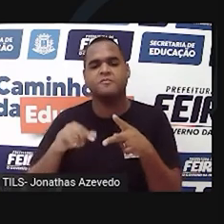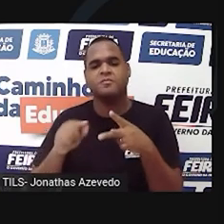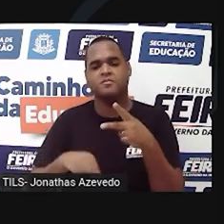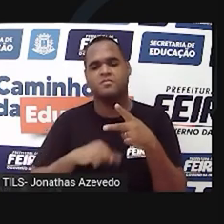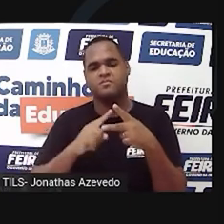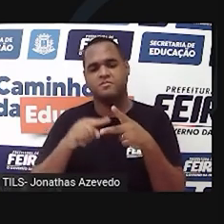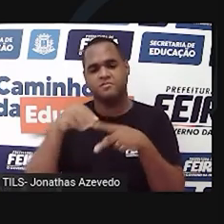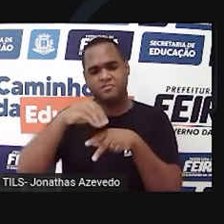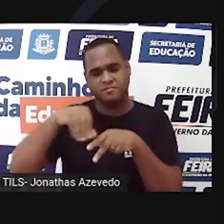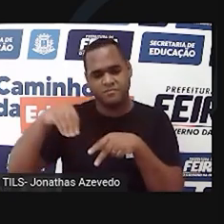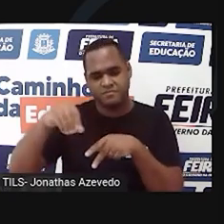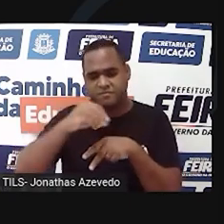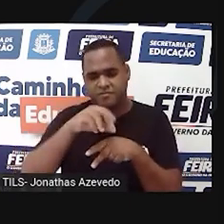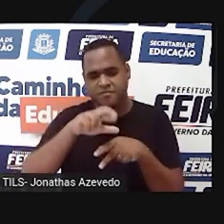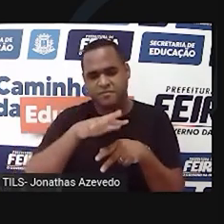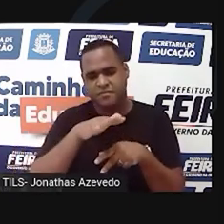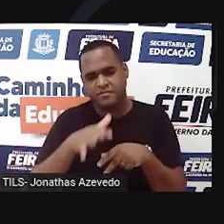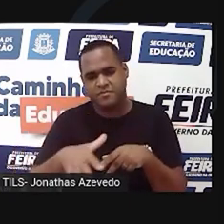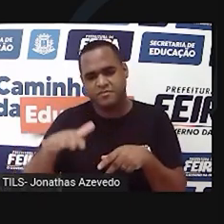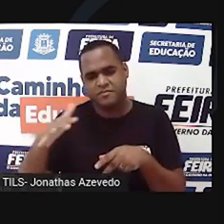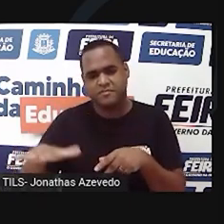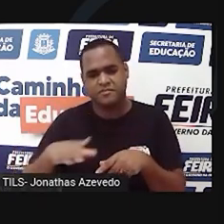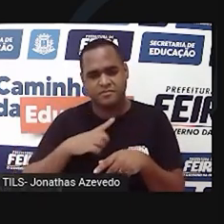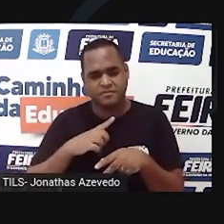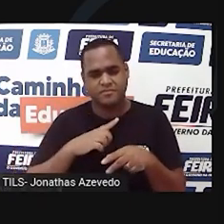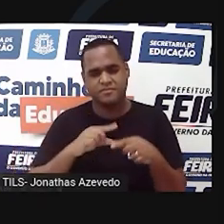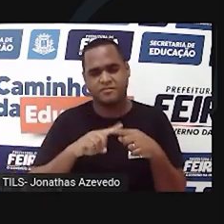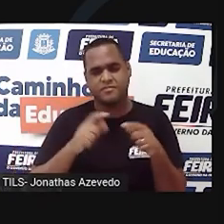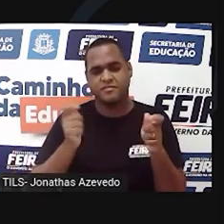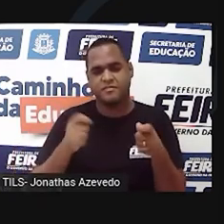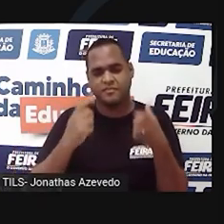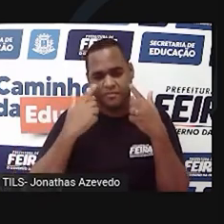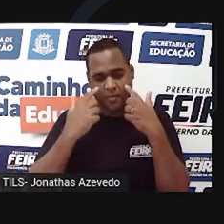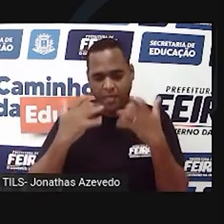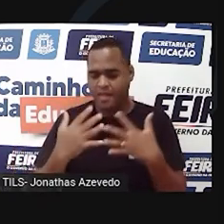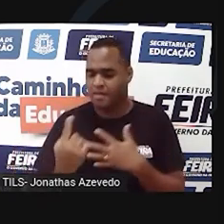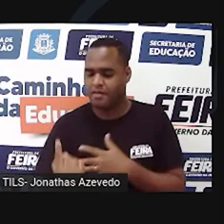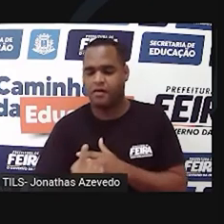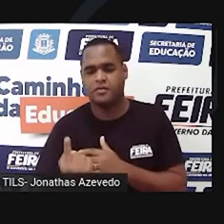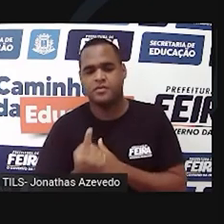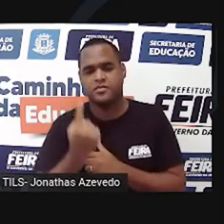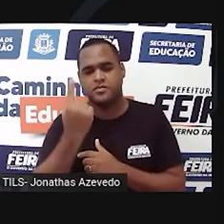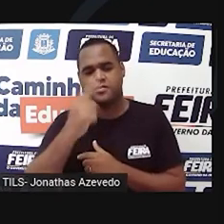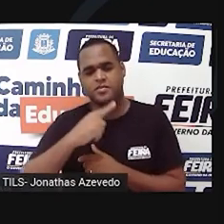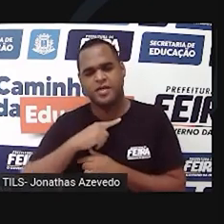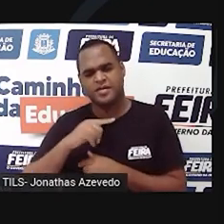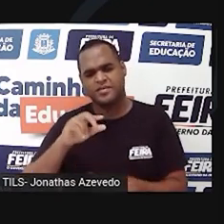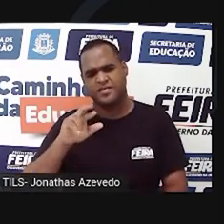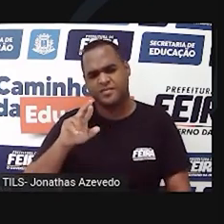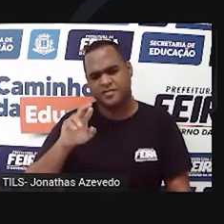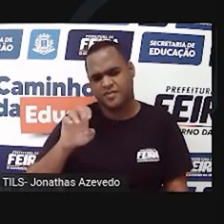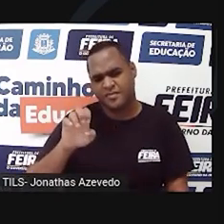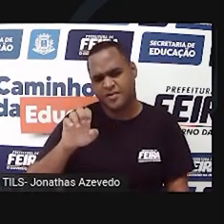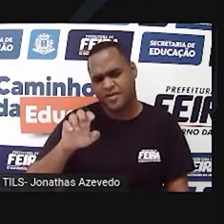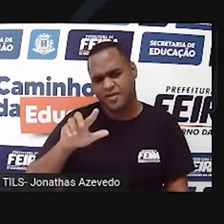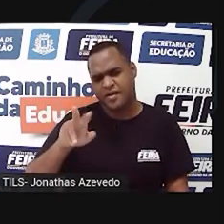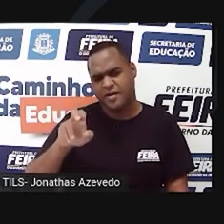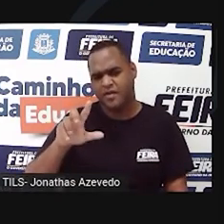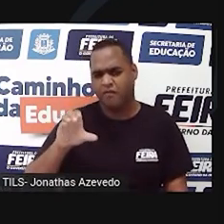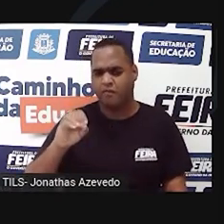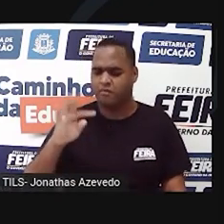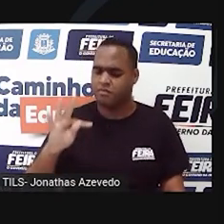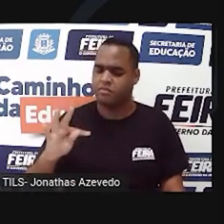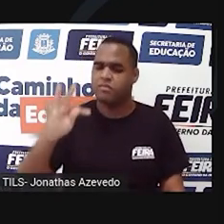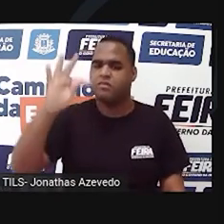serra, vai ficando mais frio? Então, lugares altos costumam ter temperaturas menores.